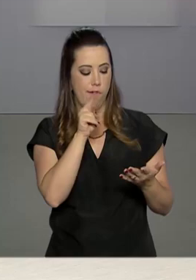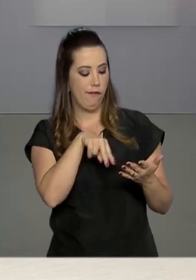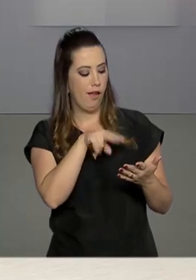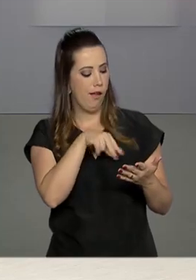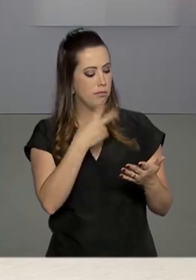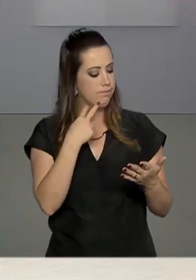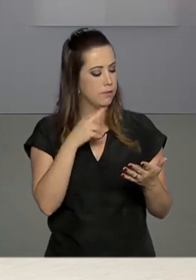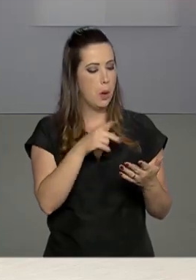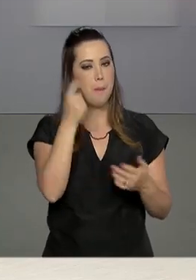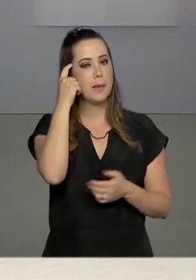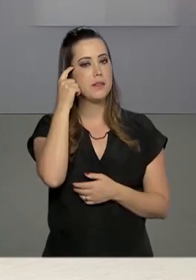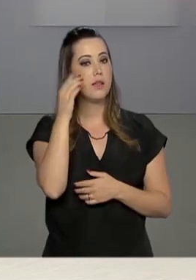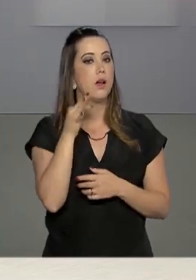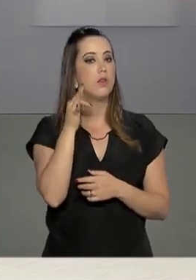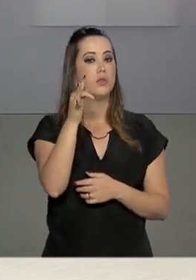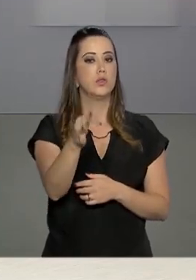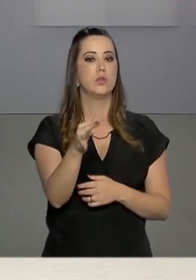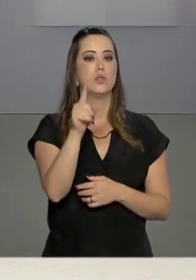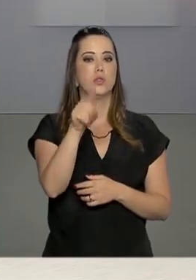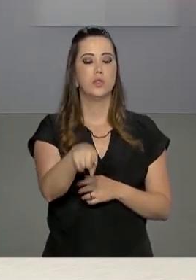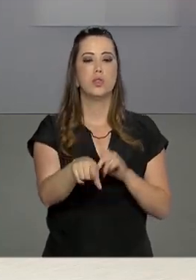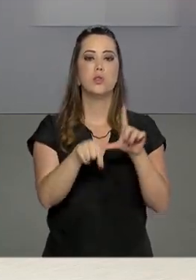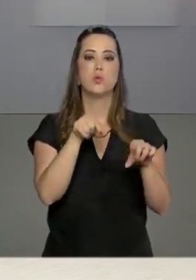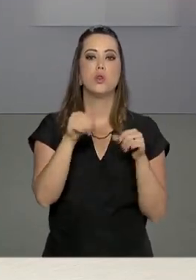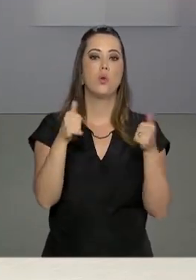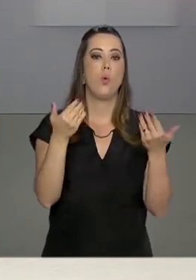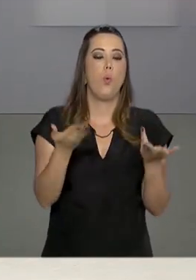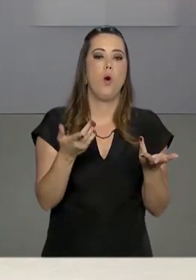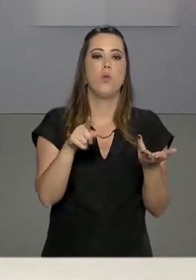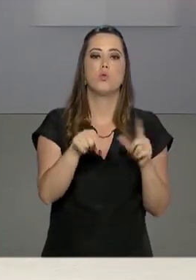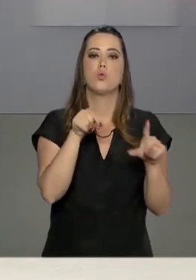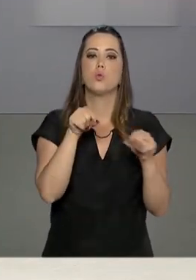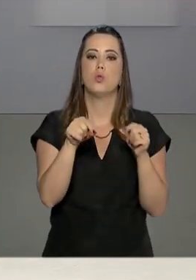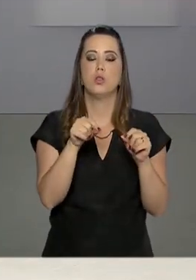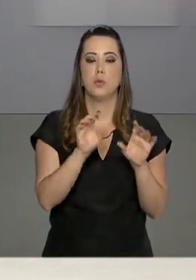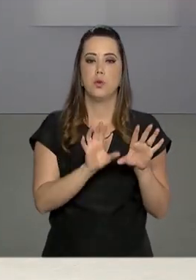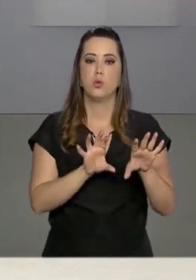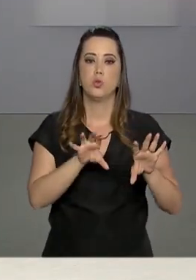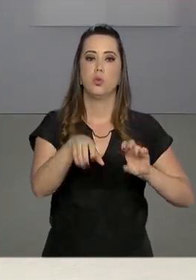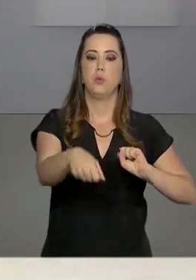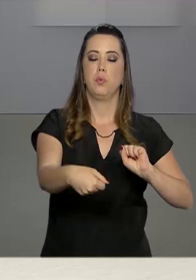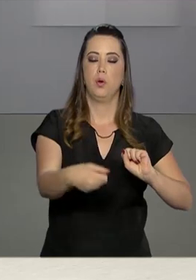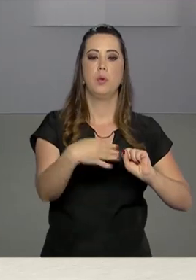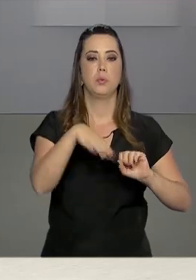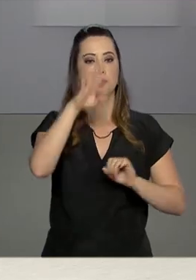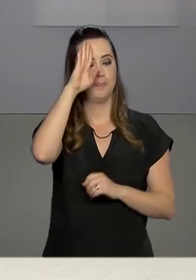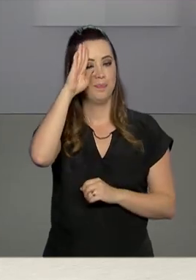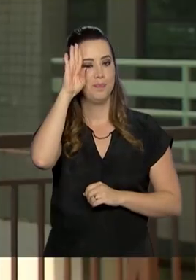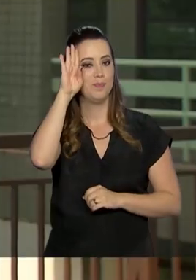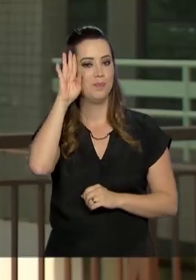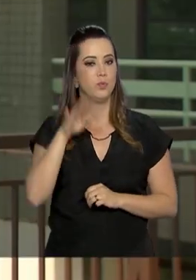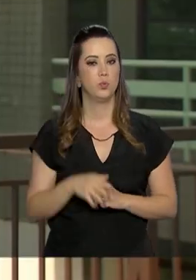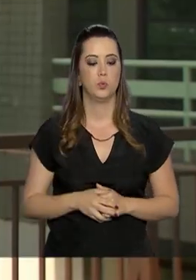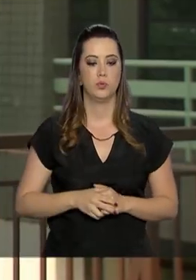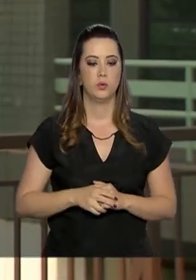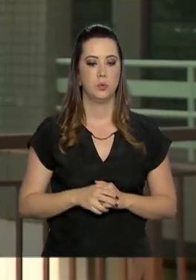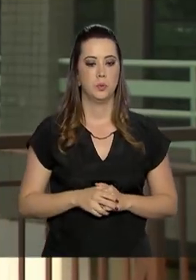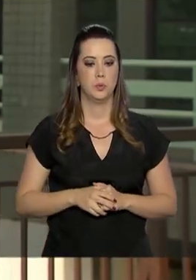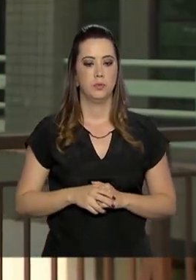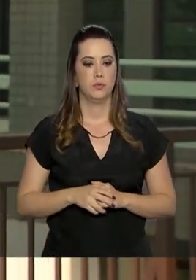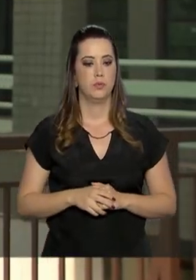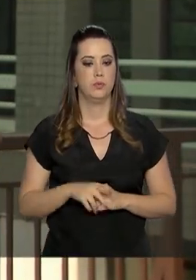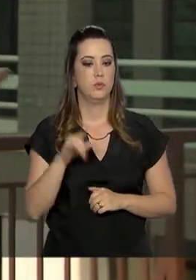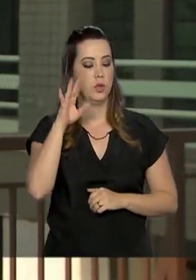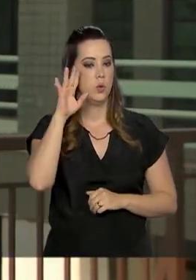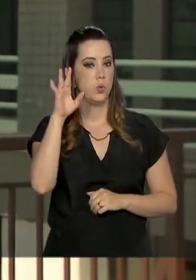estudantes podem pensar no próximo passo é definir as opções para garantir o diploma de graduação o